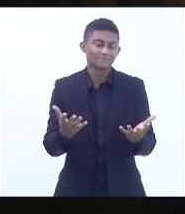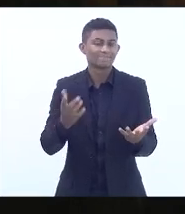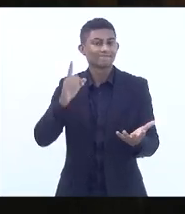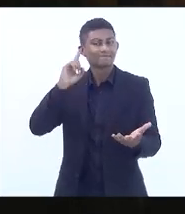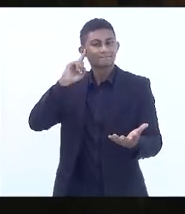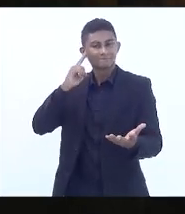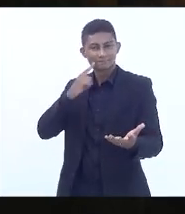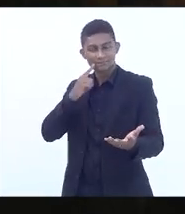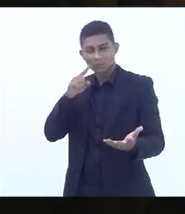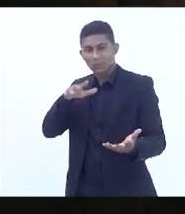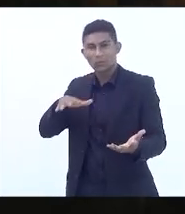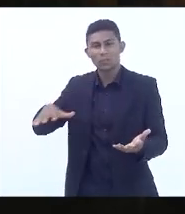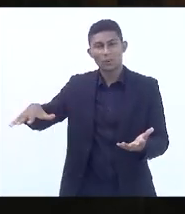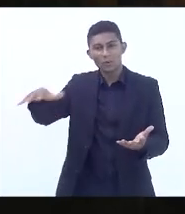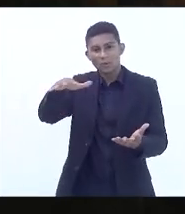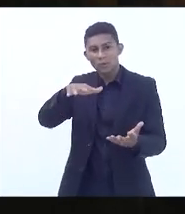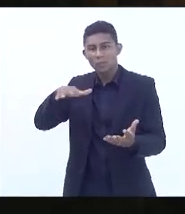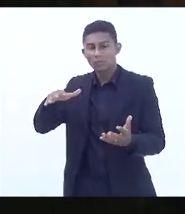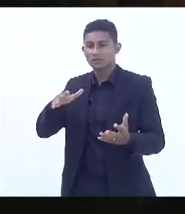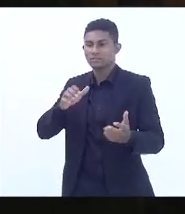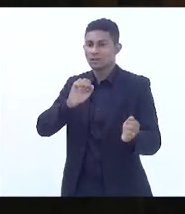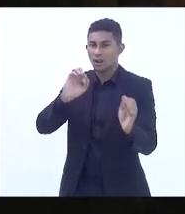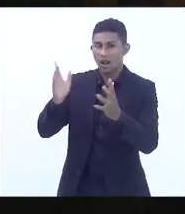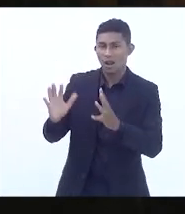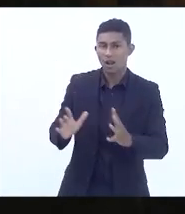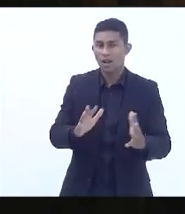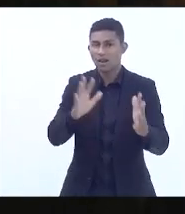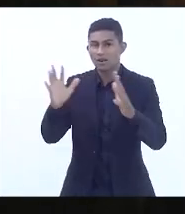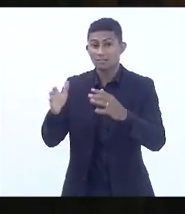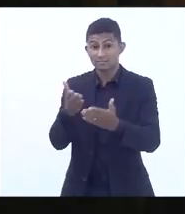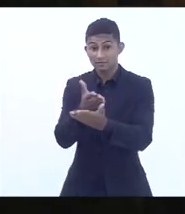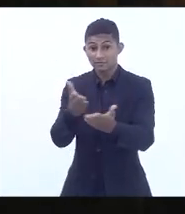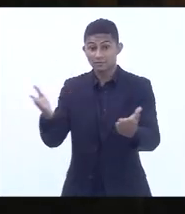nossa voz para todos aqueles